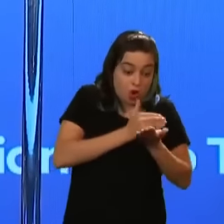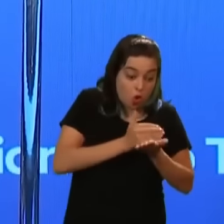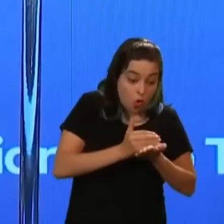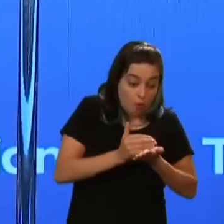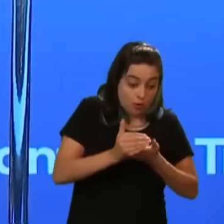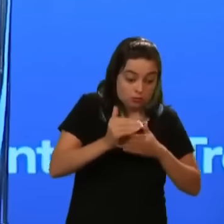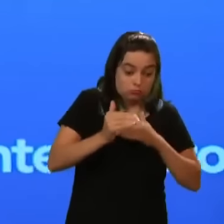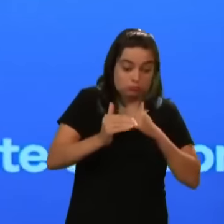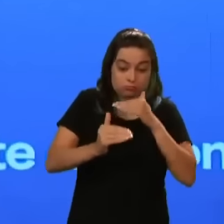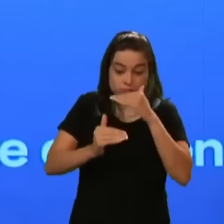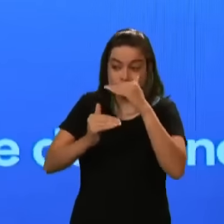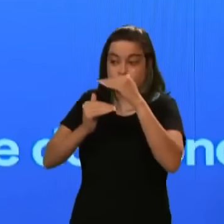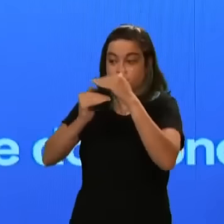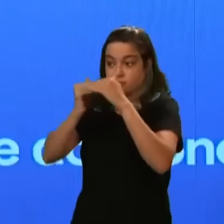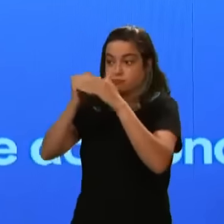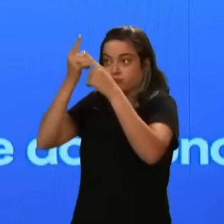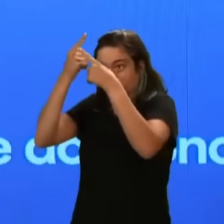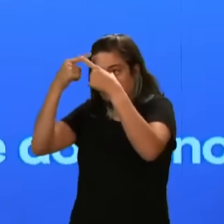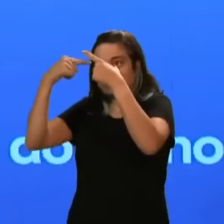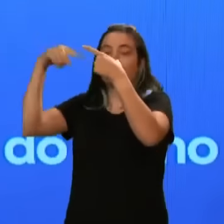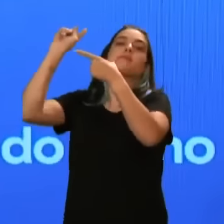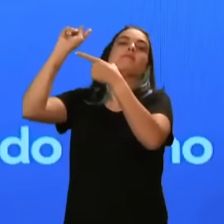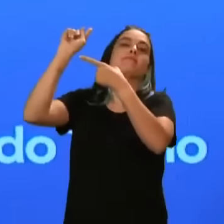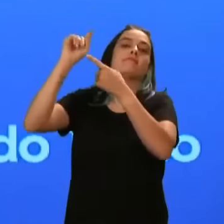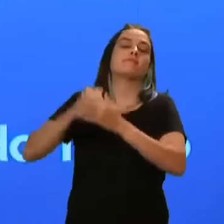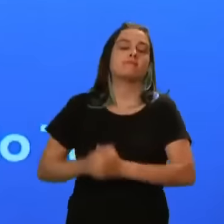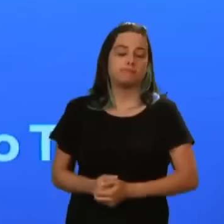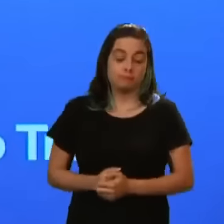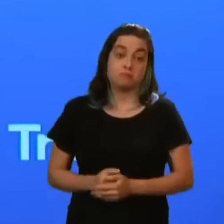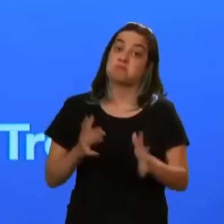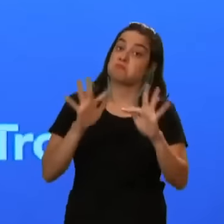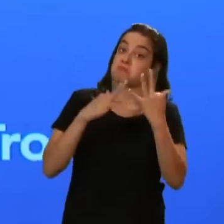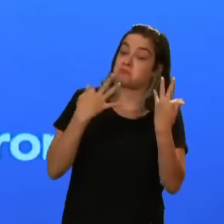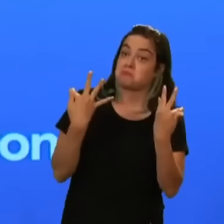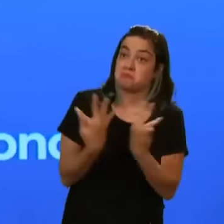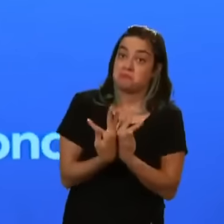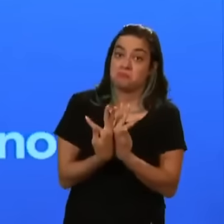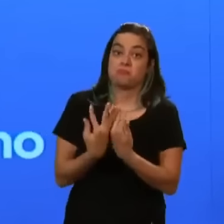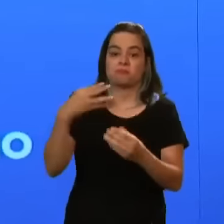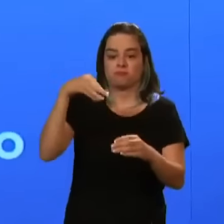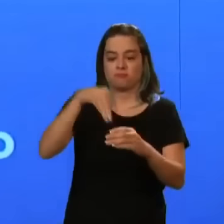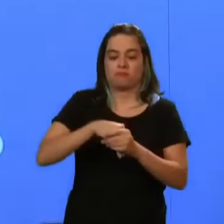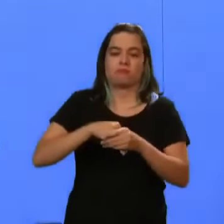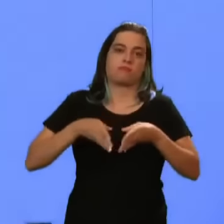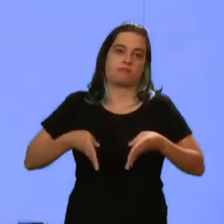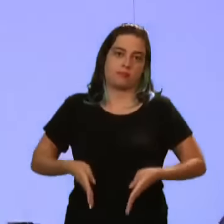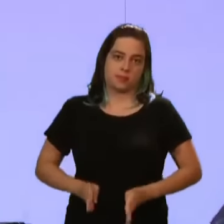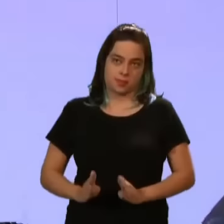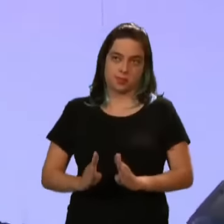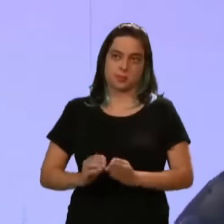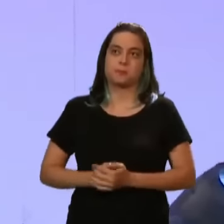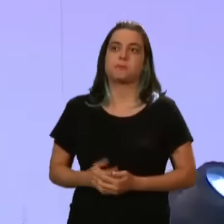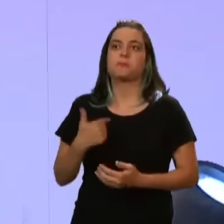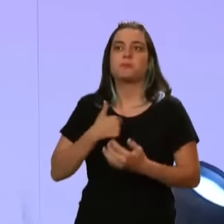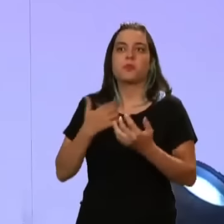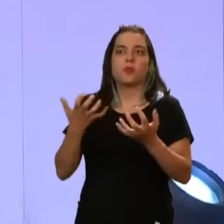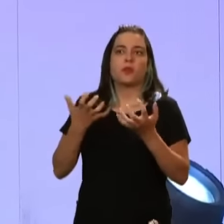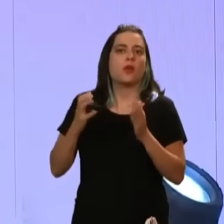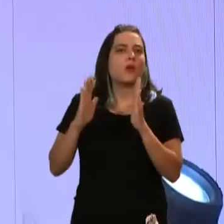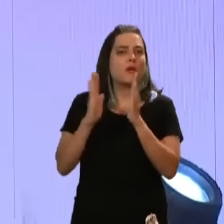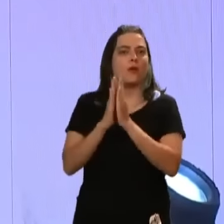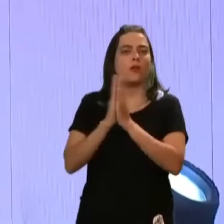desde o início da nossa jornada. Lapidada na família em que nasci. E eu quero orar e agradecer a Deus pelo